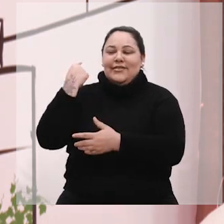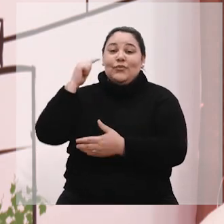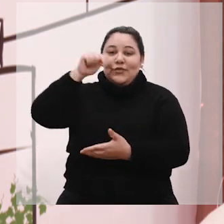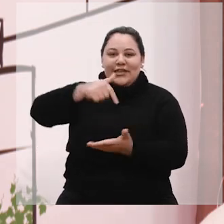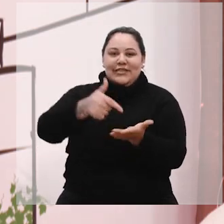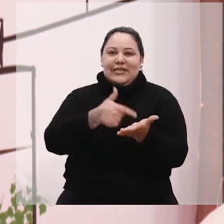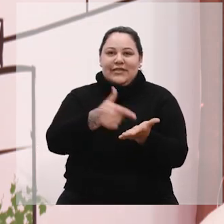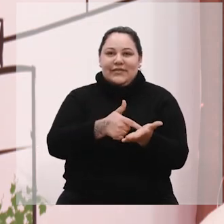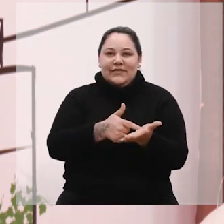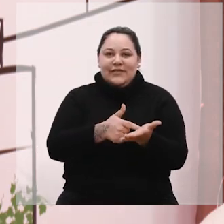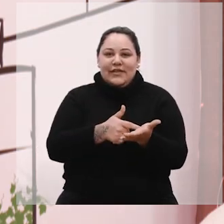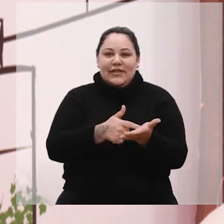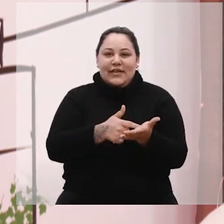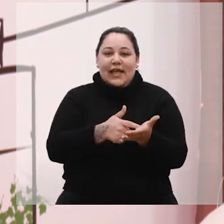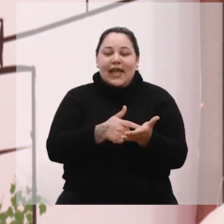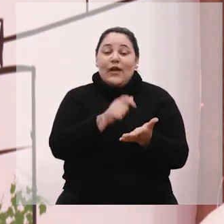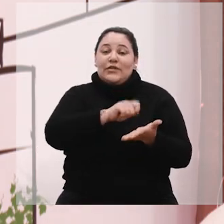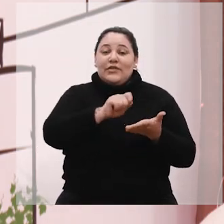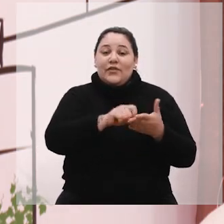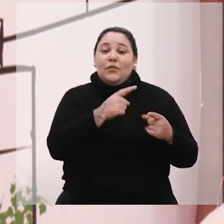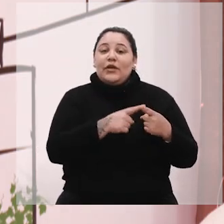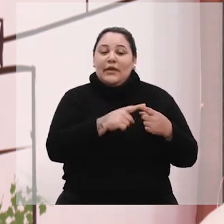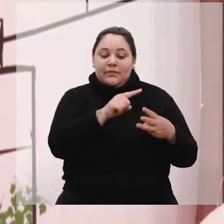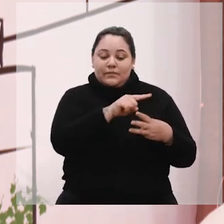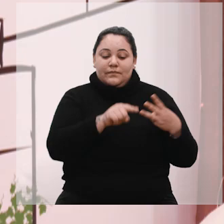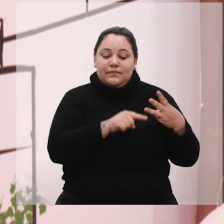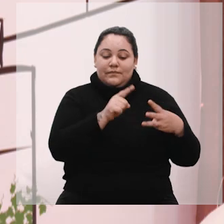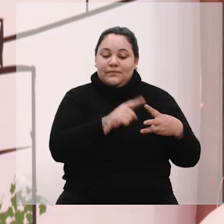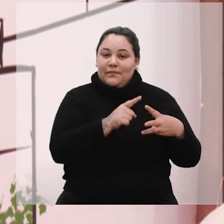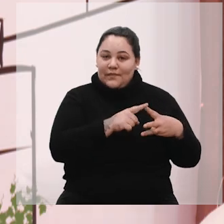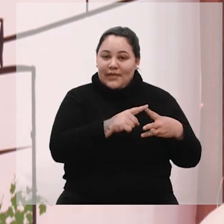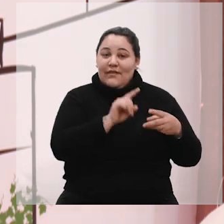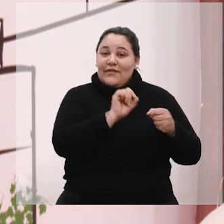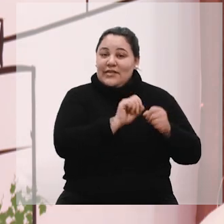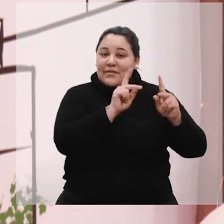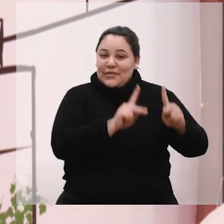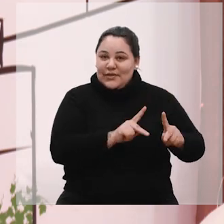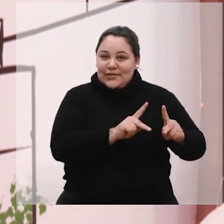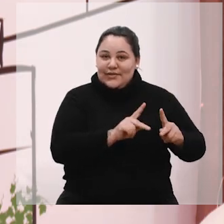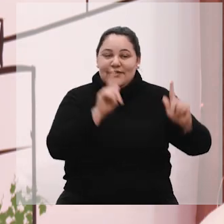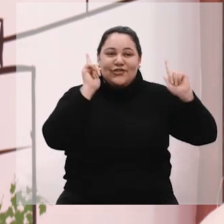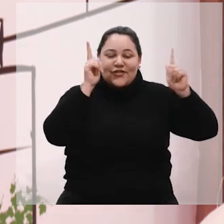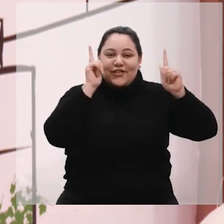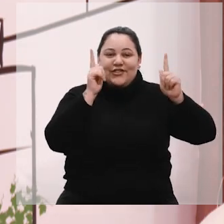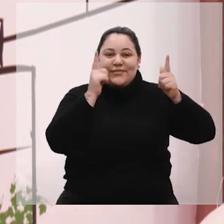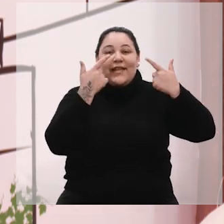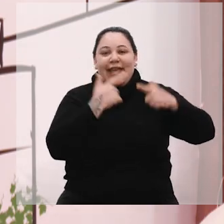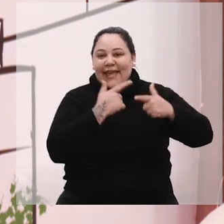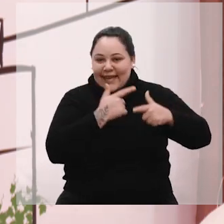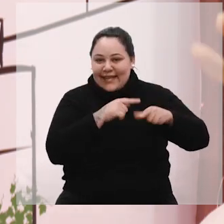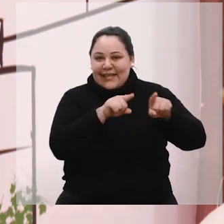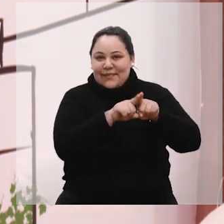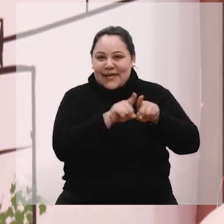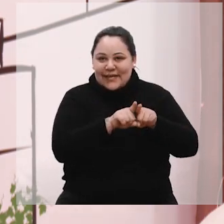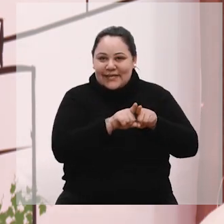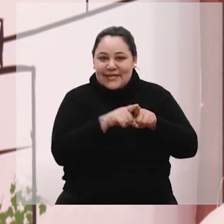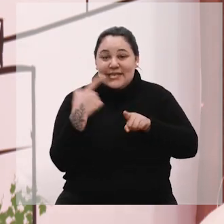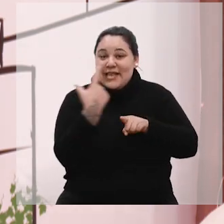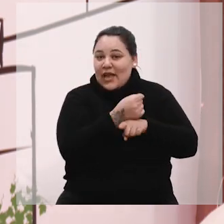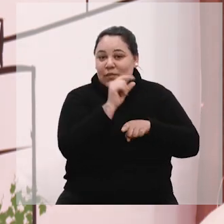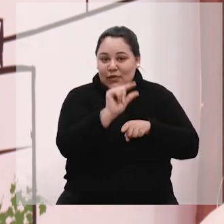livro, eu escrevi ele por 3 objetivos, que é fazer as pessoas se divertirem e rirem, sair um pouquinho